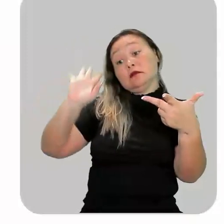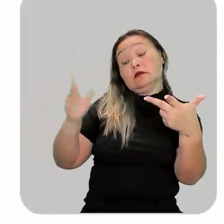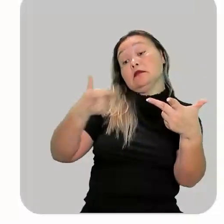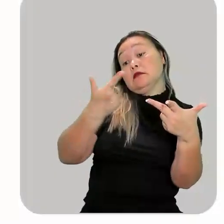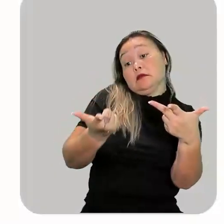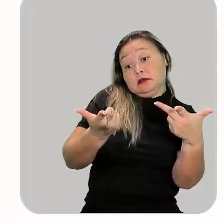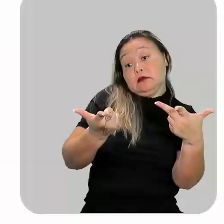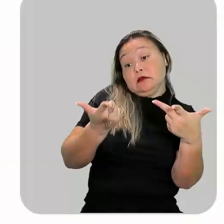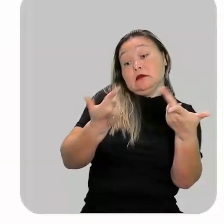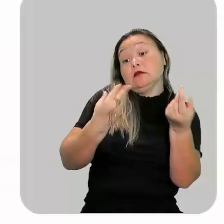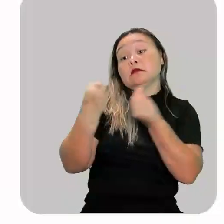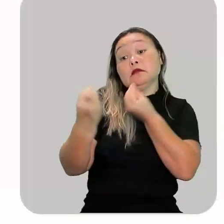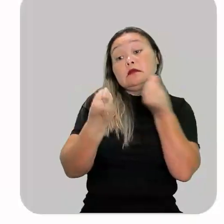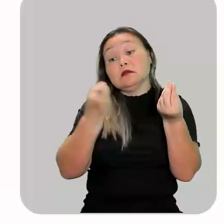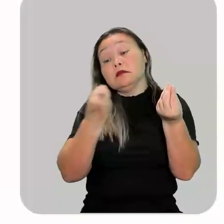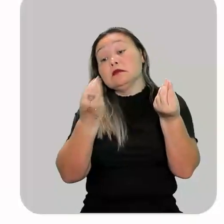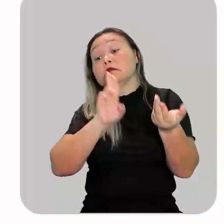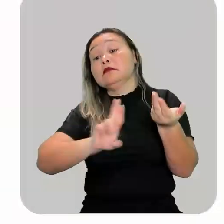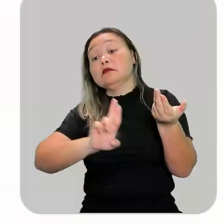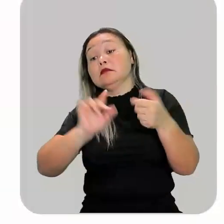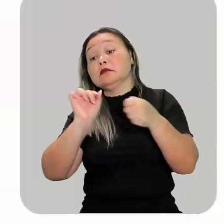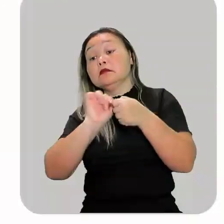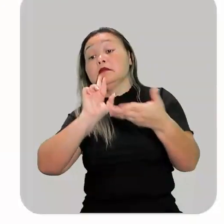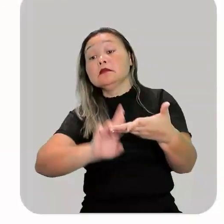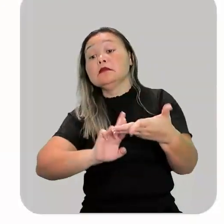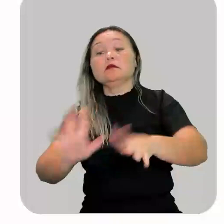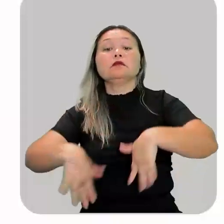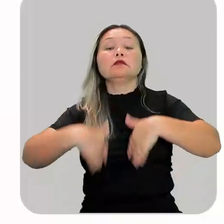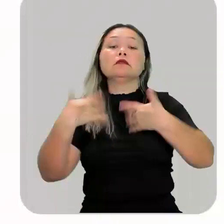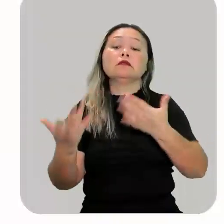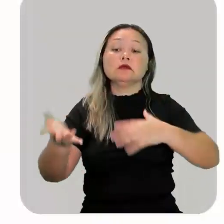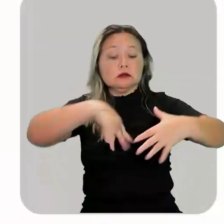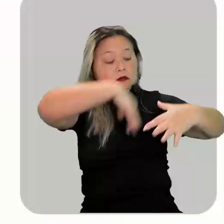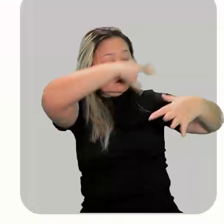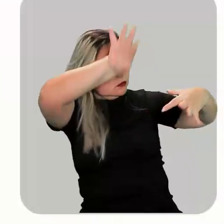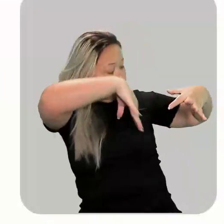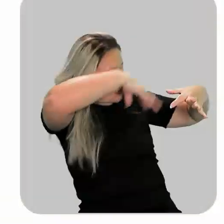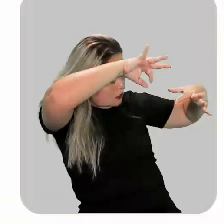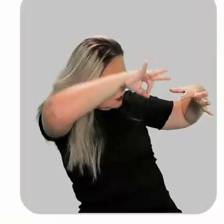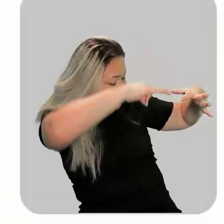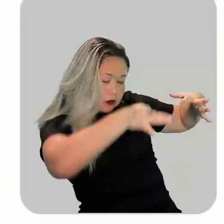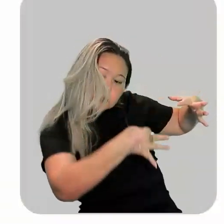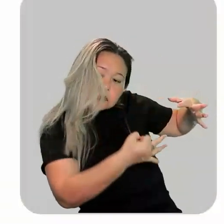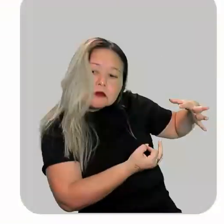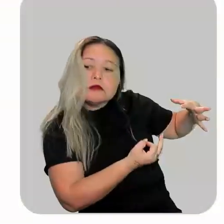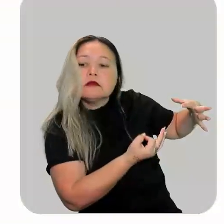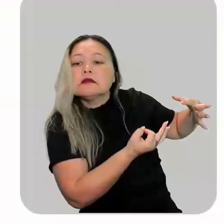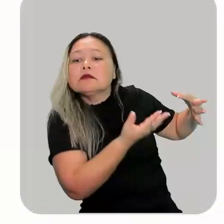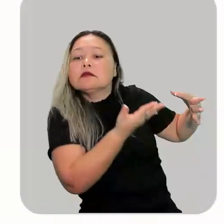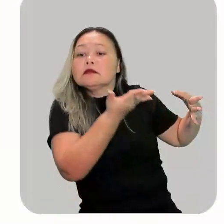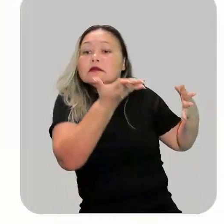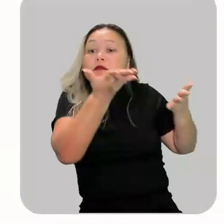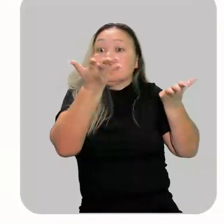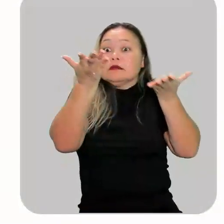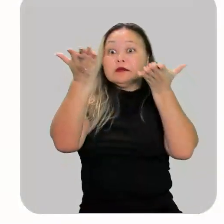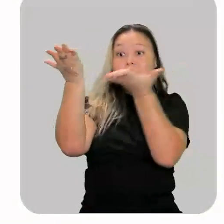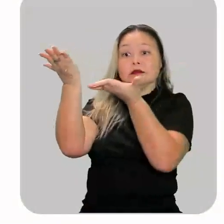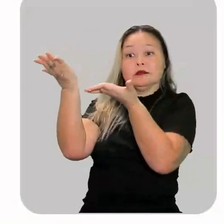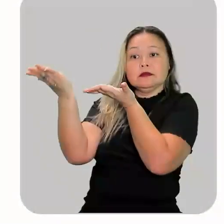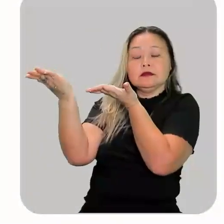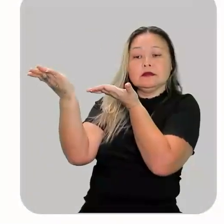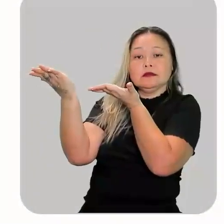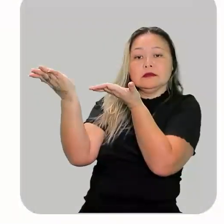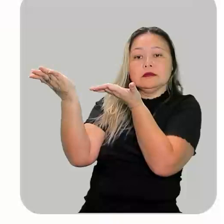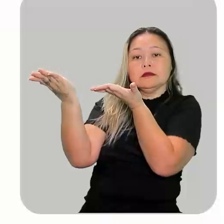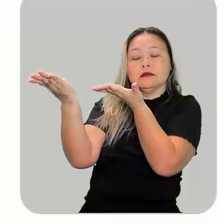as suas propriedades. Vamos lá então, saindo da cartola mágica, o nosso 1 vem trazendo pra gente